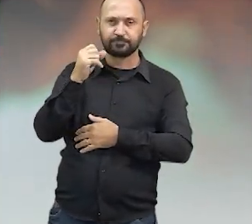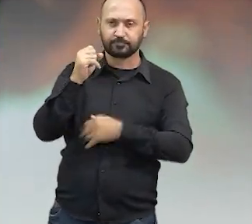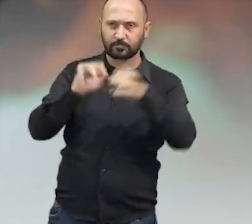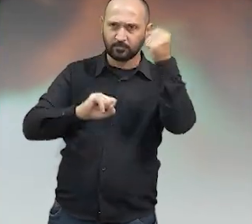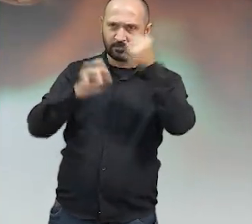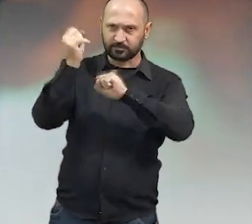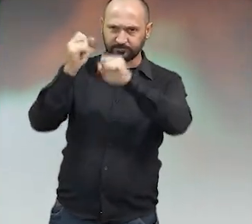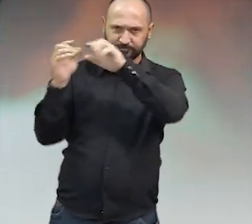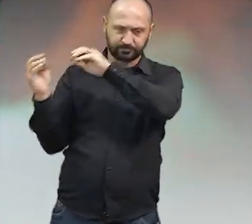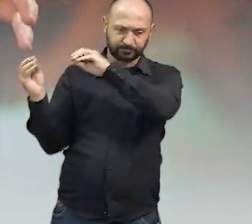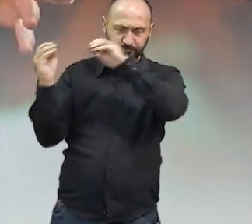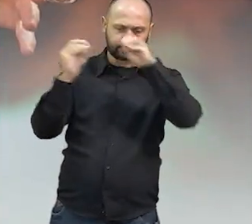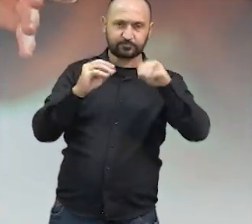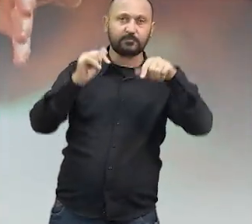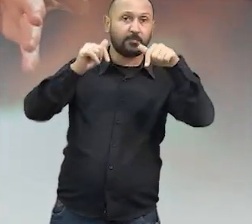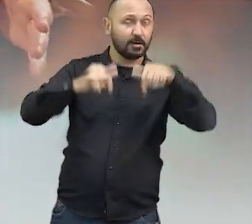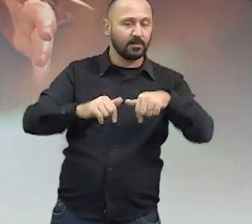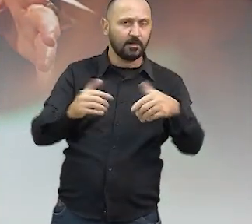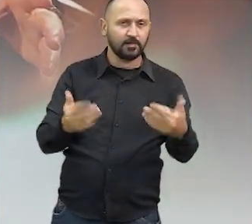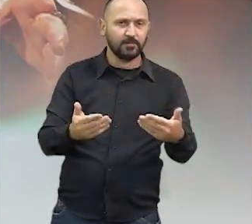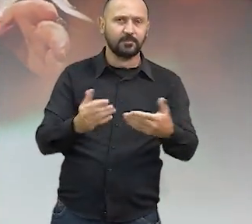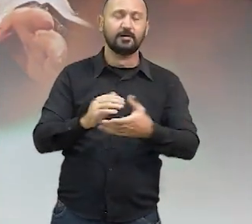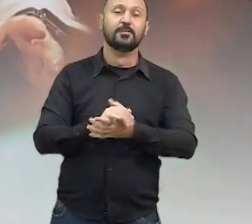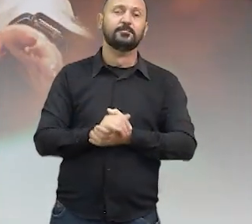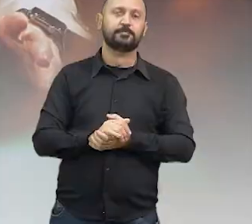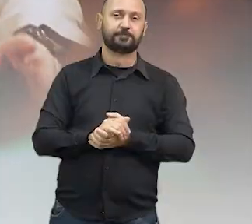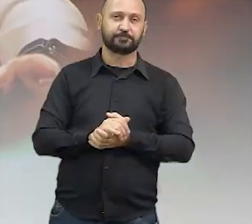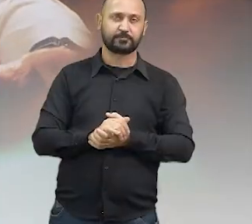exemplo, essas grandes empresas vêm para cá,